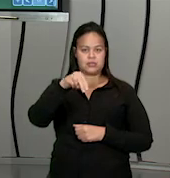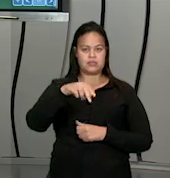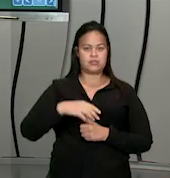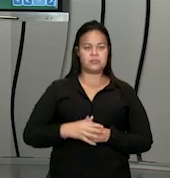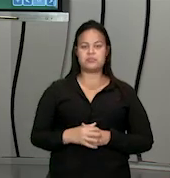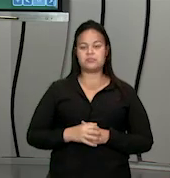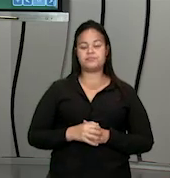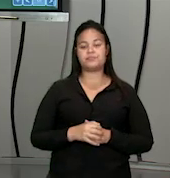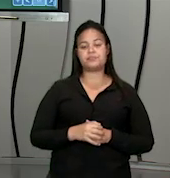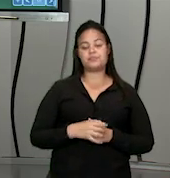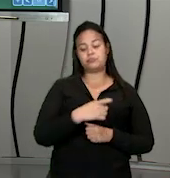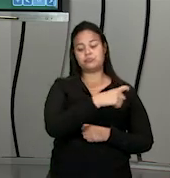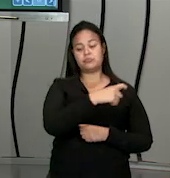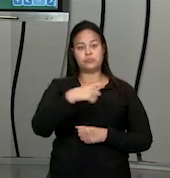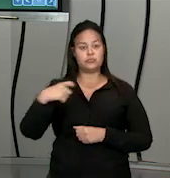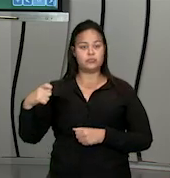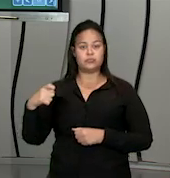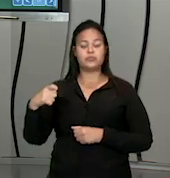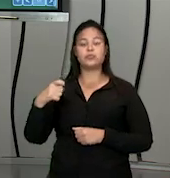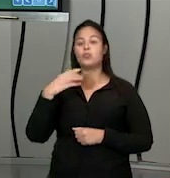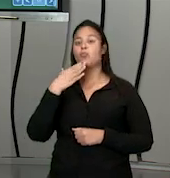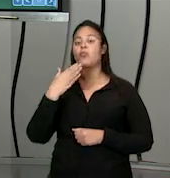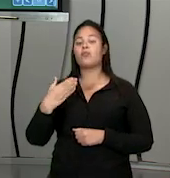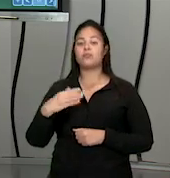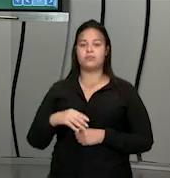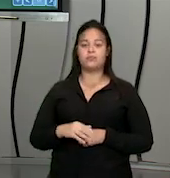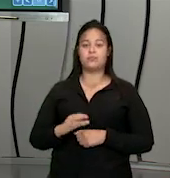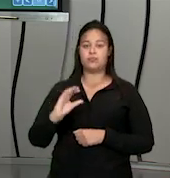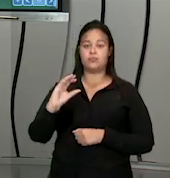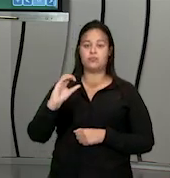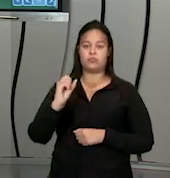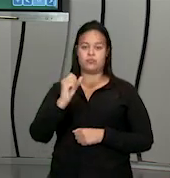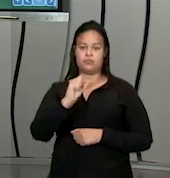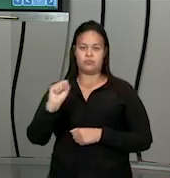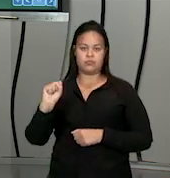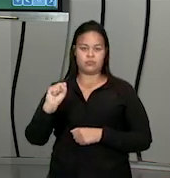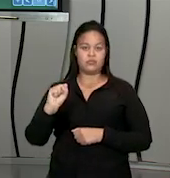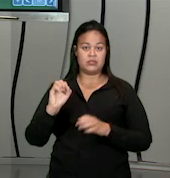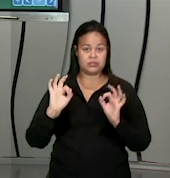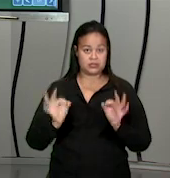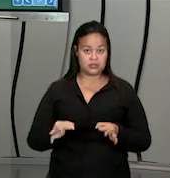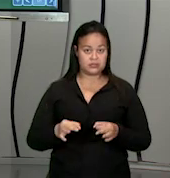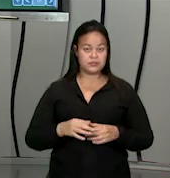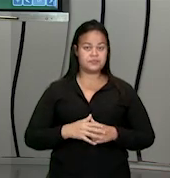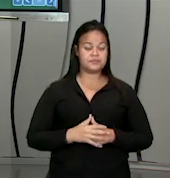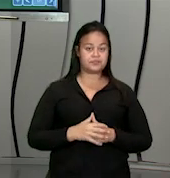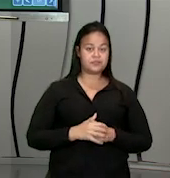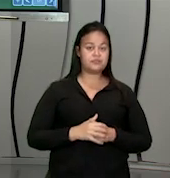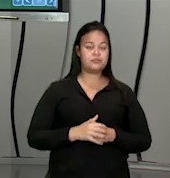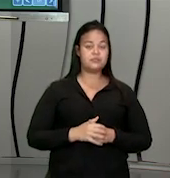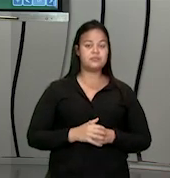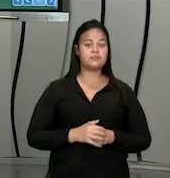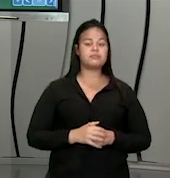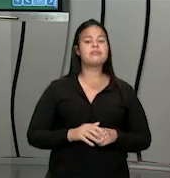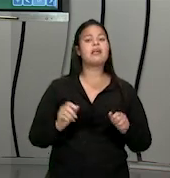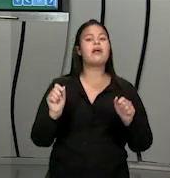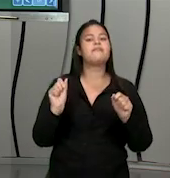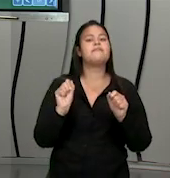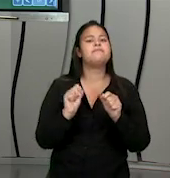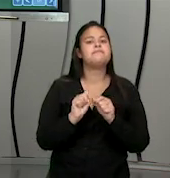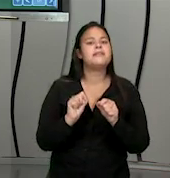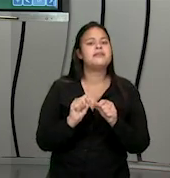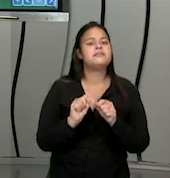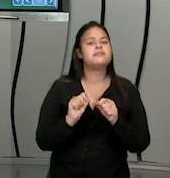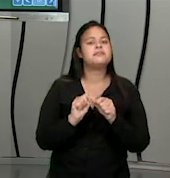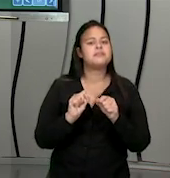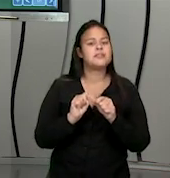E esse eixo, nós vamos chamá-lo de cosseno, tá certo? E aí você vai fazer em